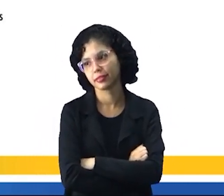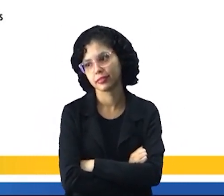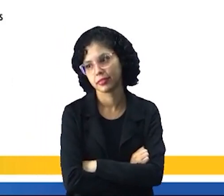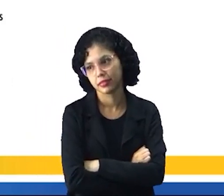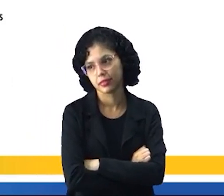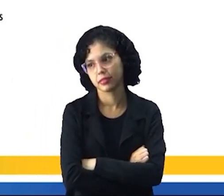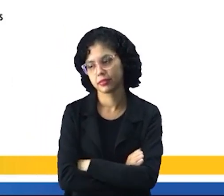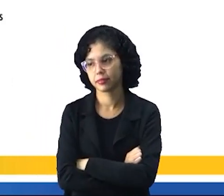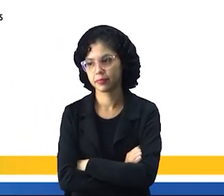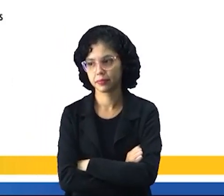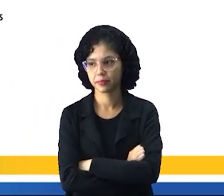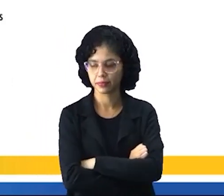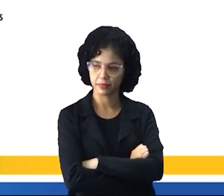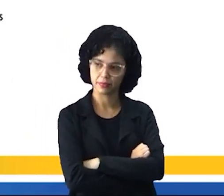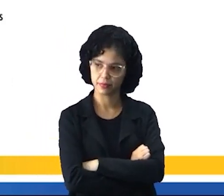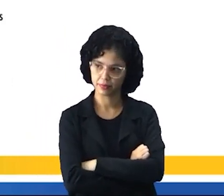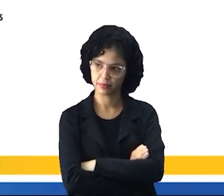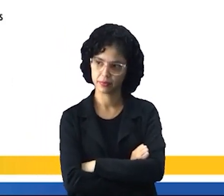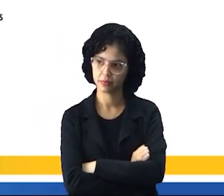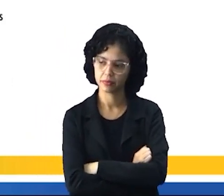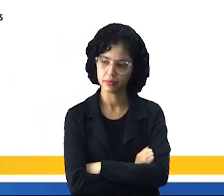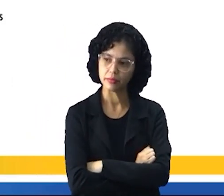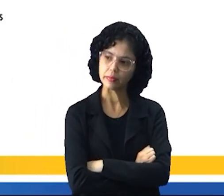3 segundos atrás.